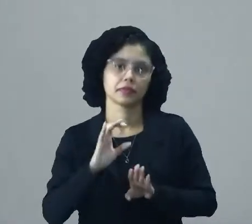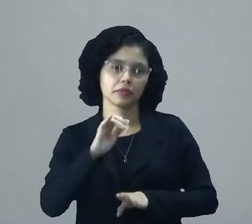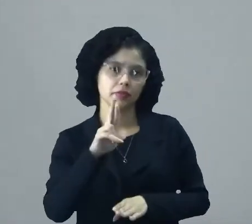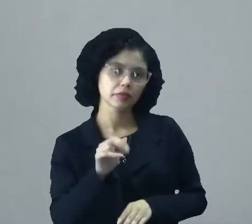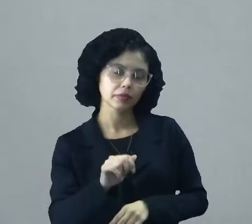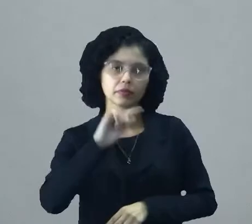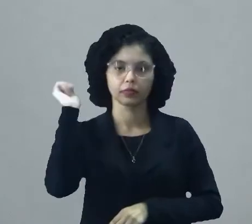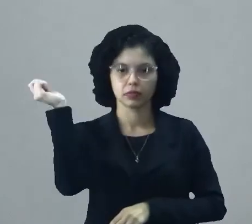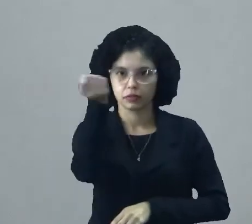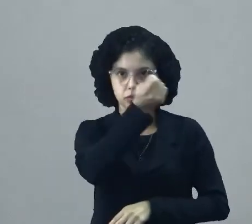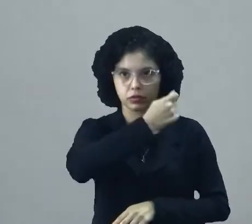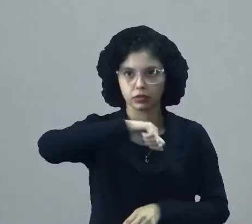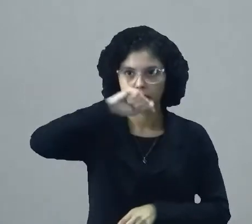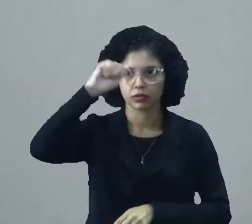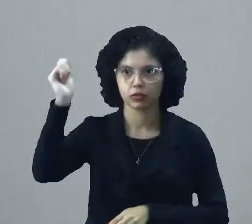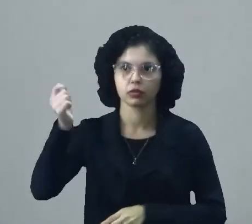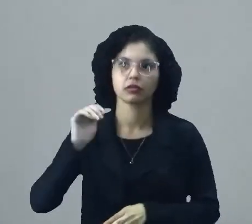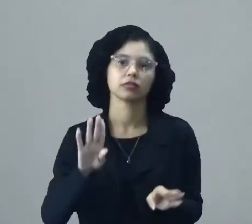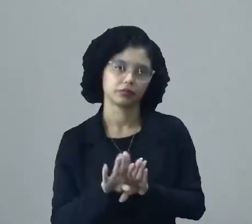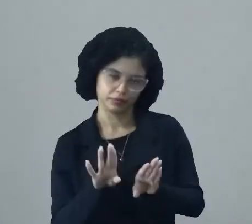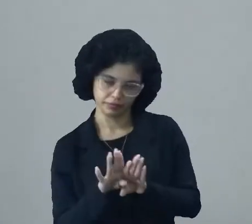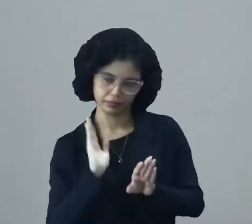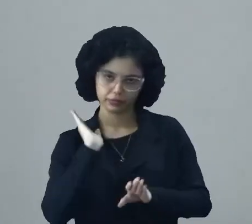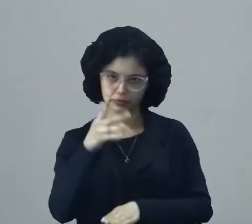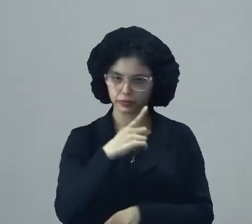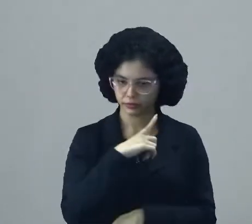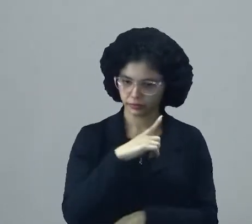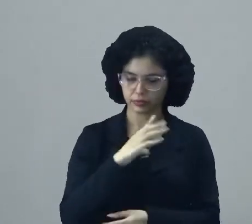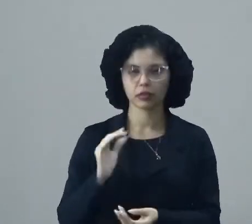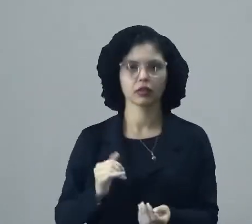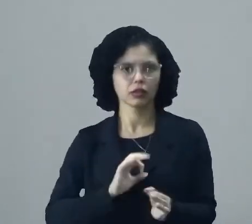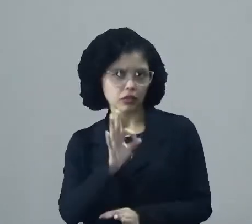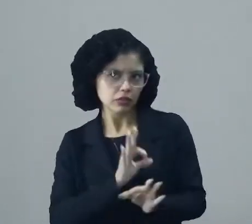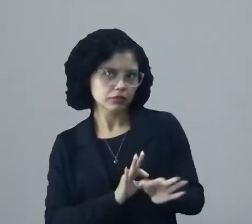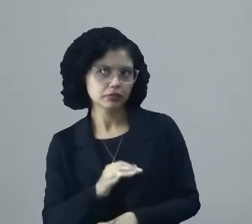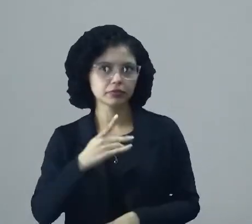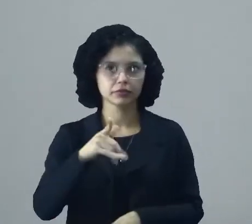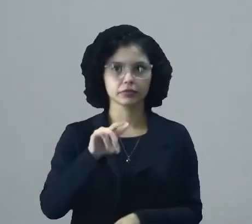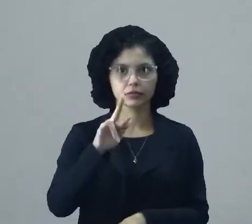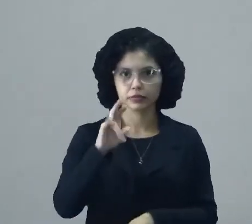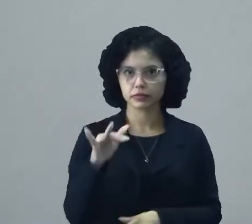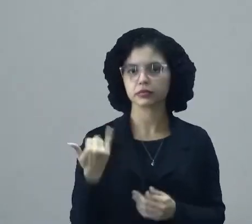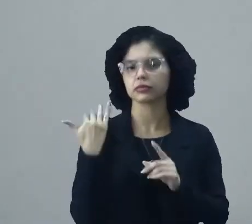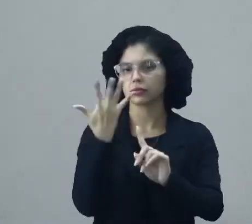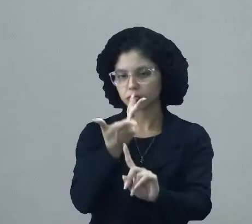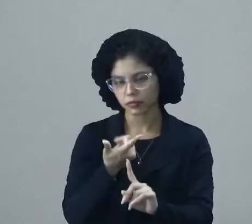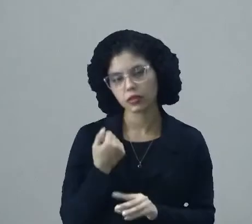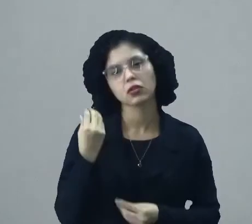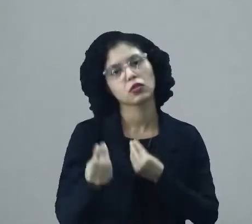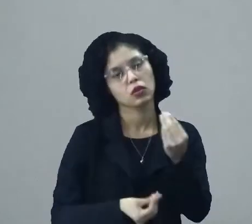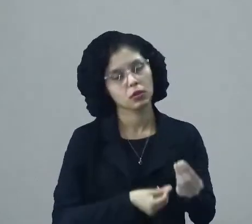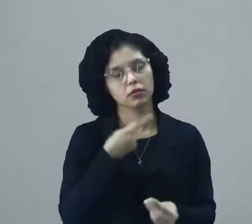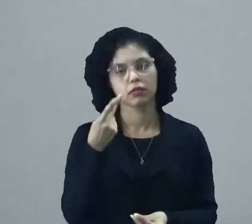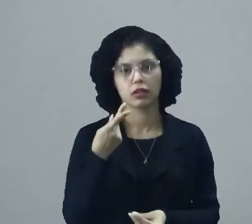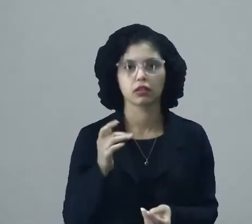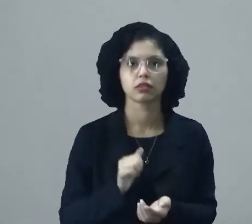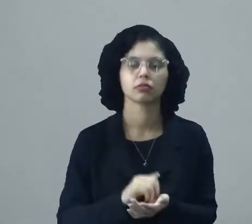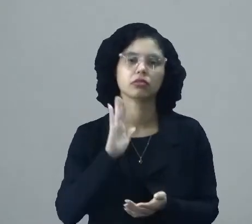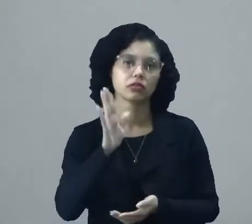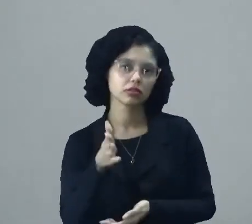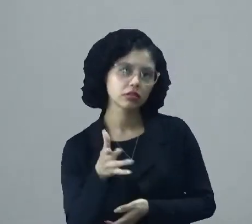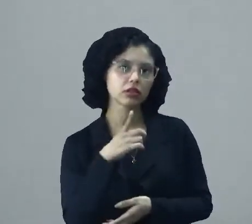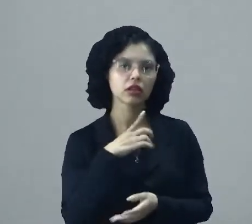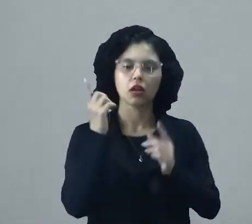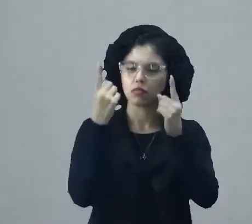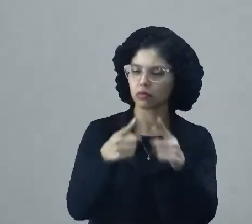fita. Dessa forma, aqui a gente já tem um trabalho um pouco mais plástico, um pouco mais artístico, como a gente já mencionou, um pouco